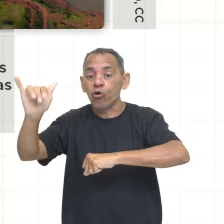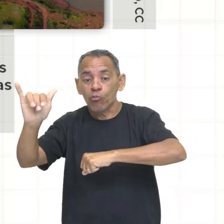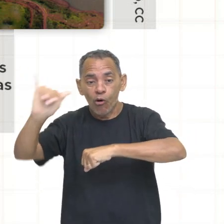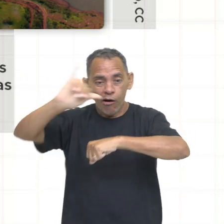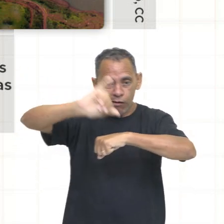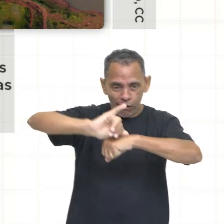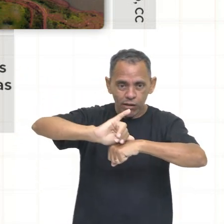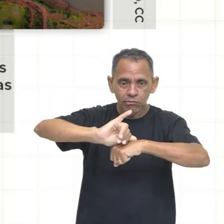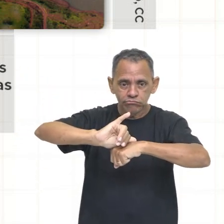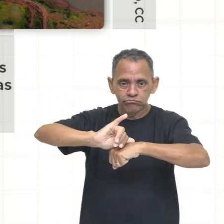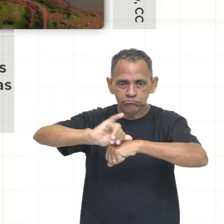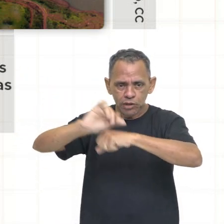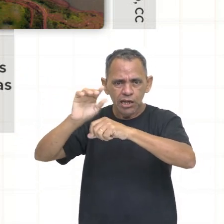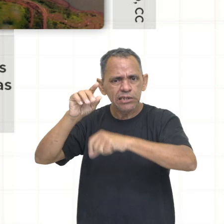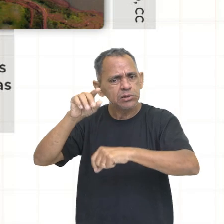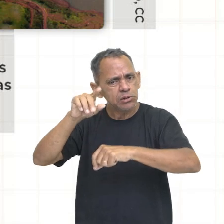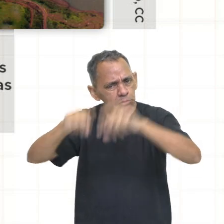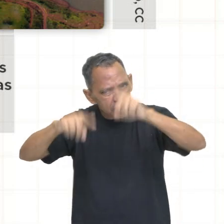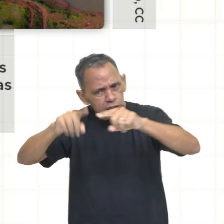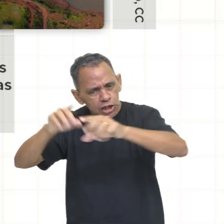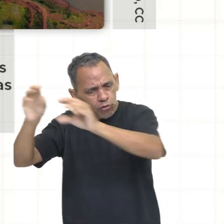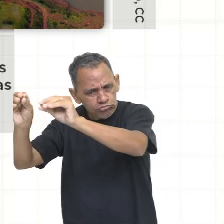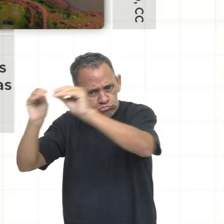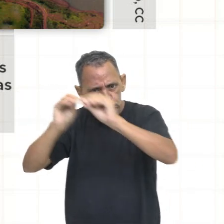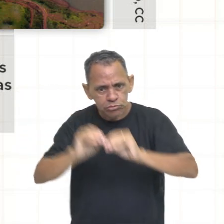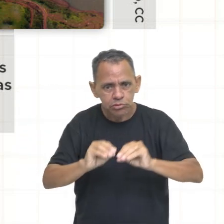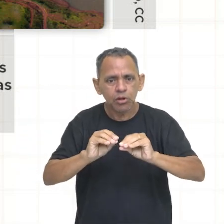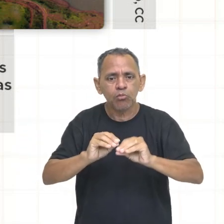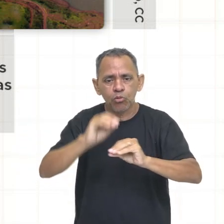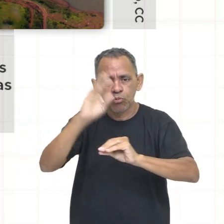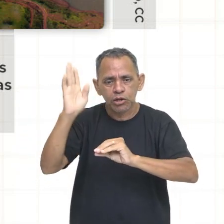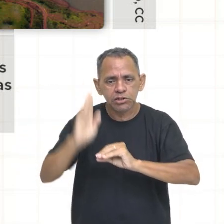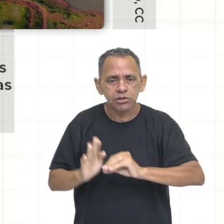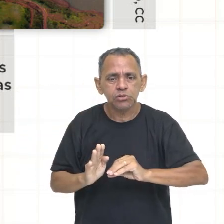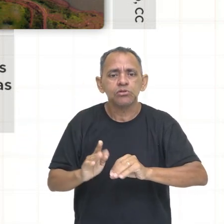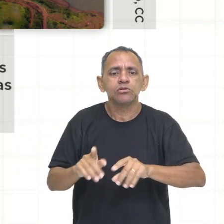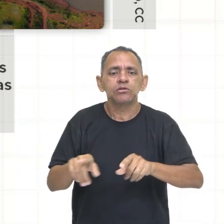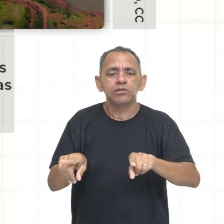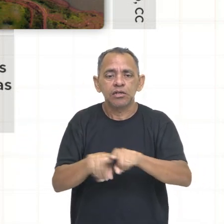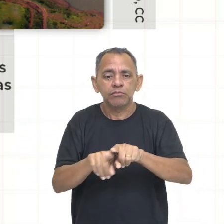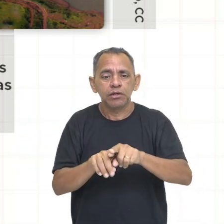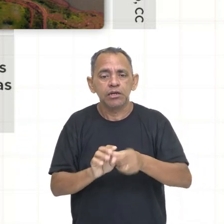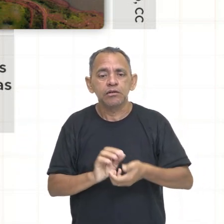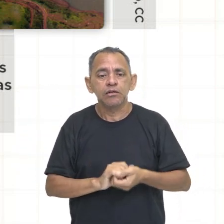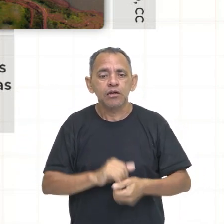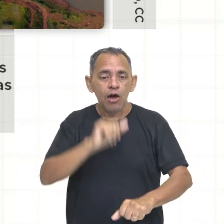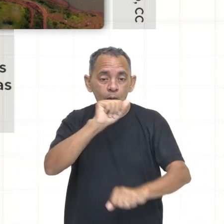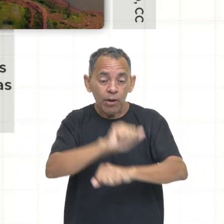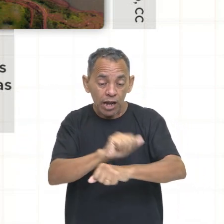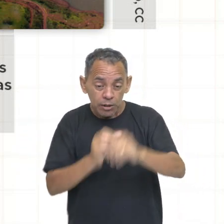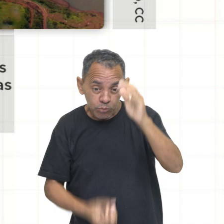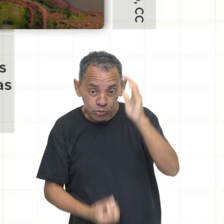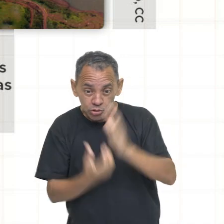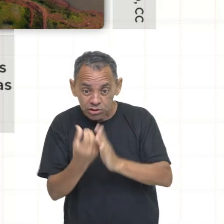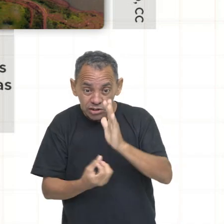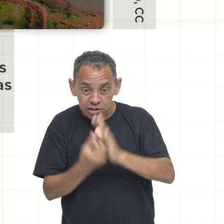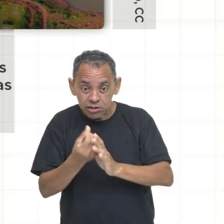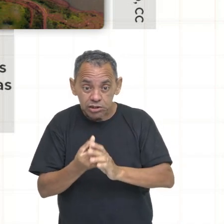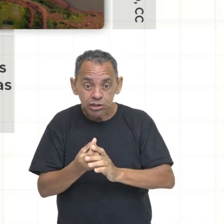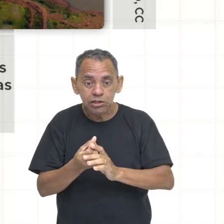determinada mercadoria, certo? Vamos observar, no caso, como já foi falado antes, a construção de